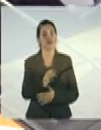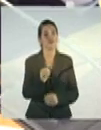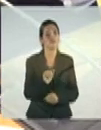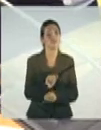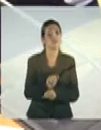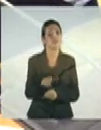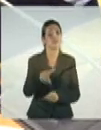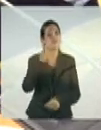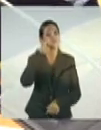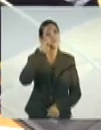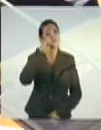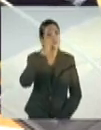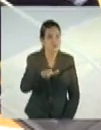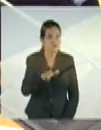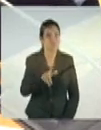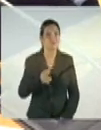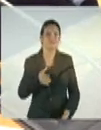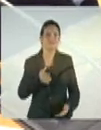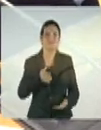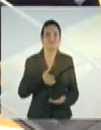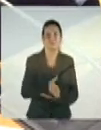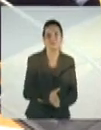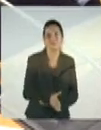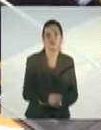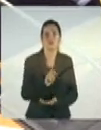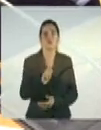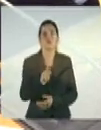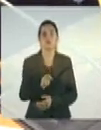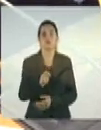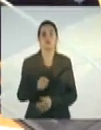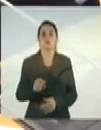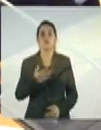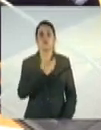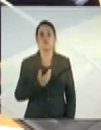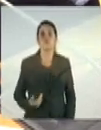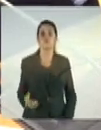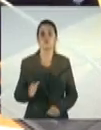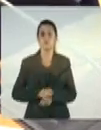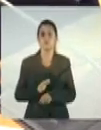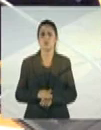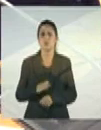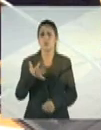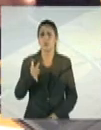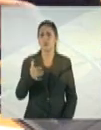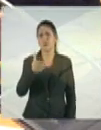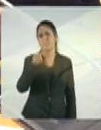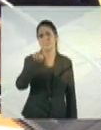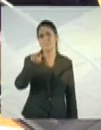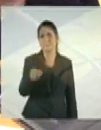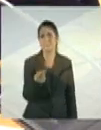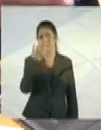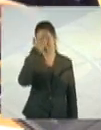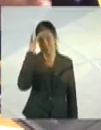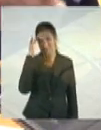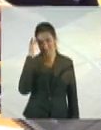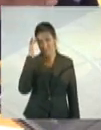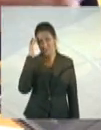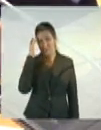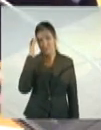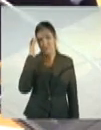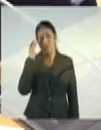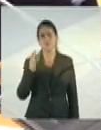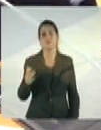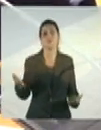Fundamental que foi o governo na verdade fazer chamamento de quase 1000 homens para preencher as necessidades hoje da